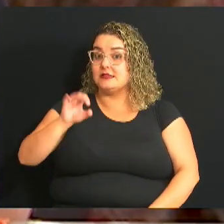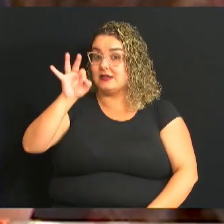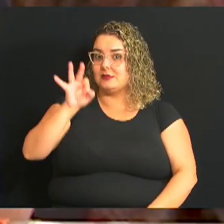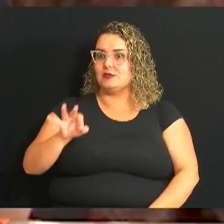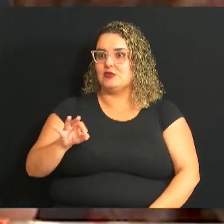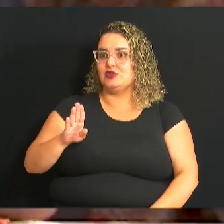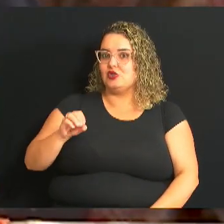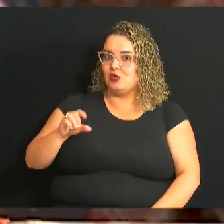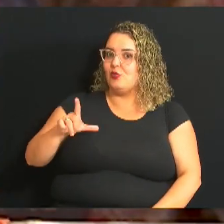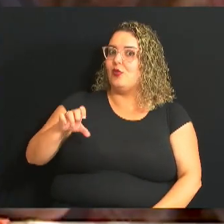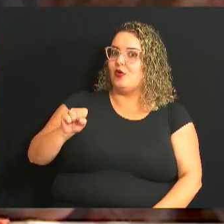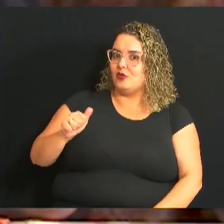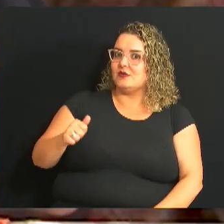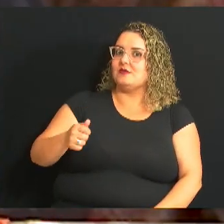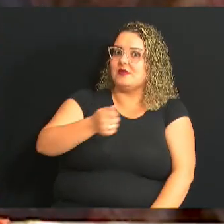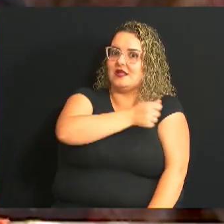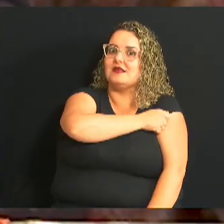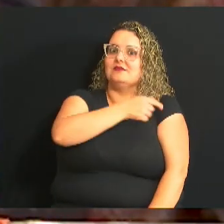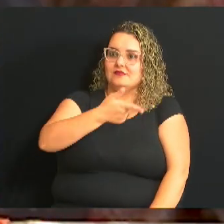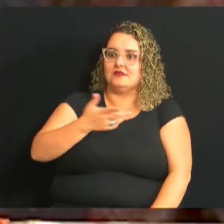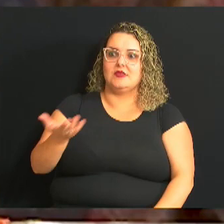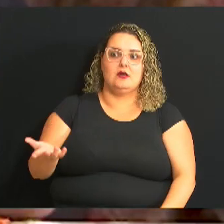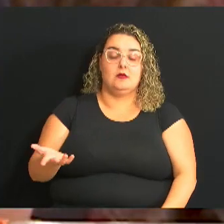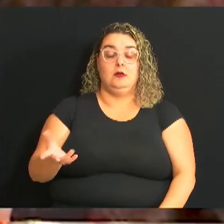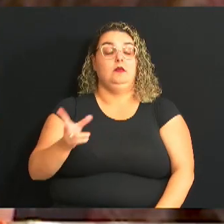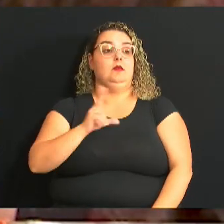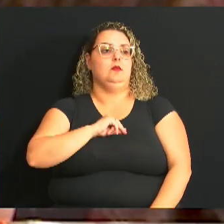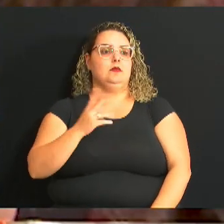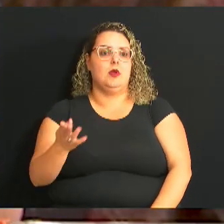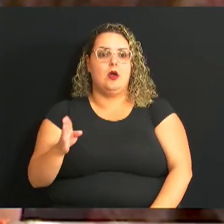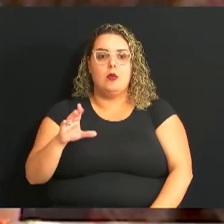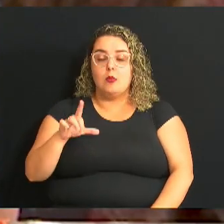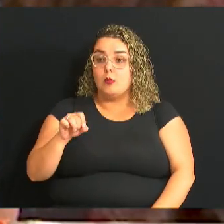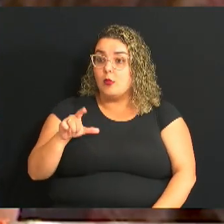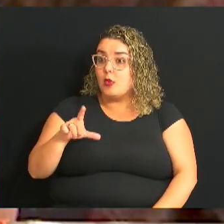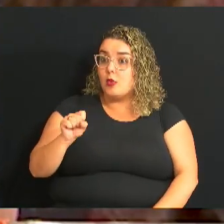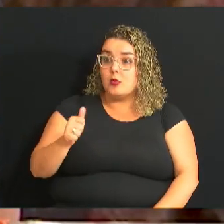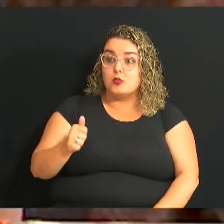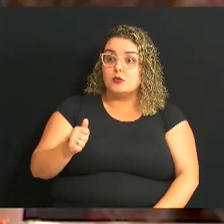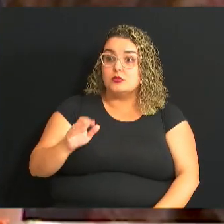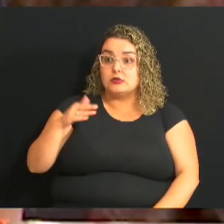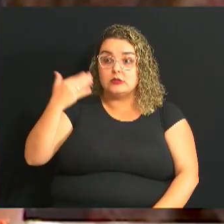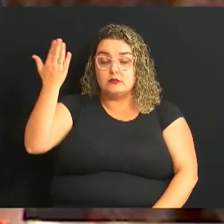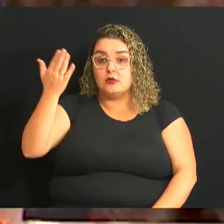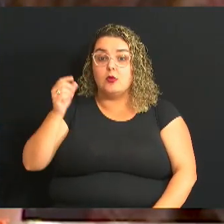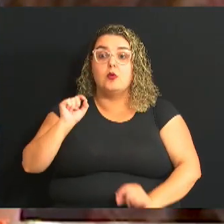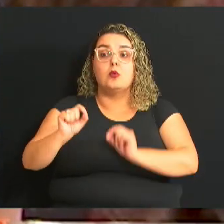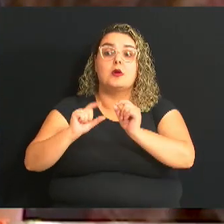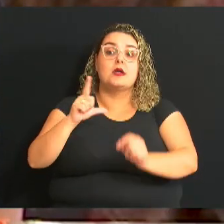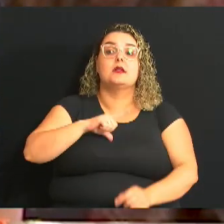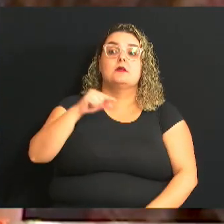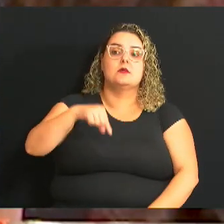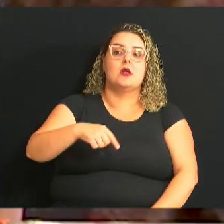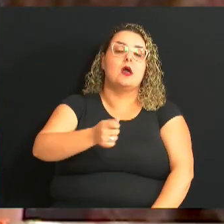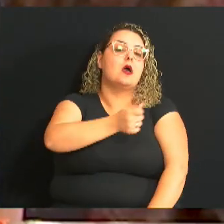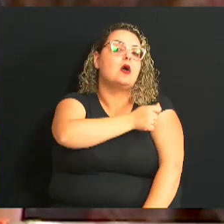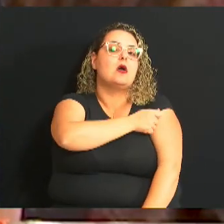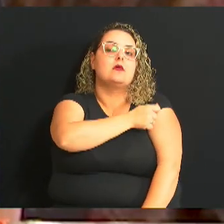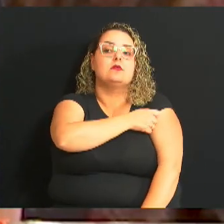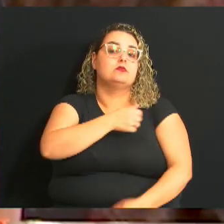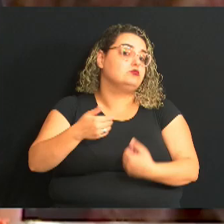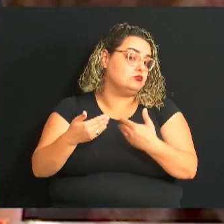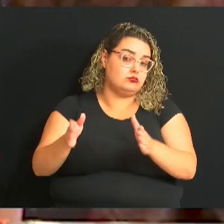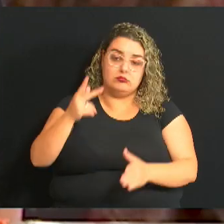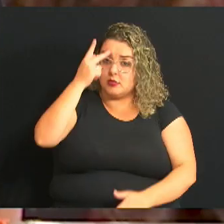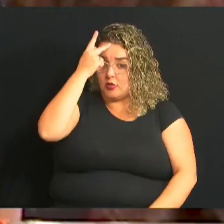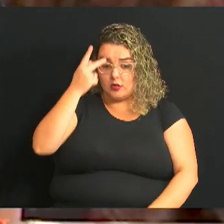Puxa vida, né? Que beleza. Então esse é um extremo, né? Que você fala assim, bolsas no exterior. O que a gente tem aqui no Brasil? Alunos que abriram suas próprias empresas.